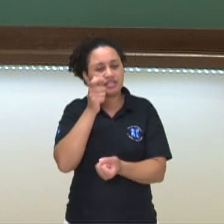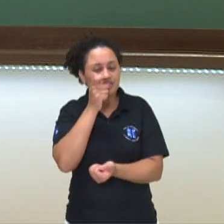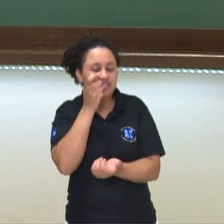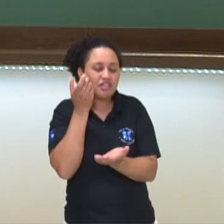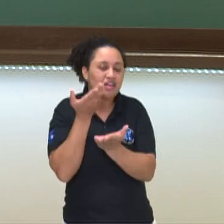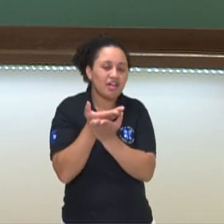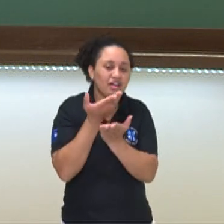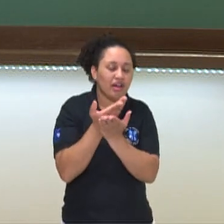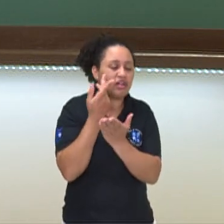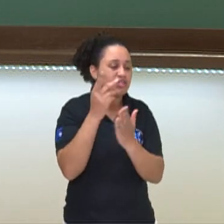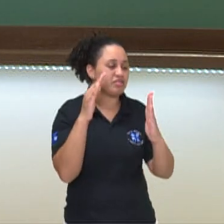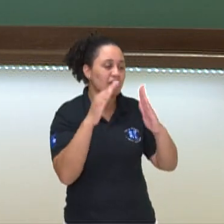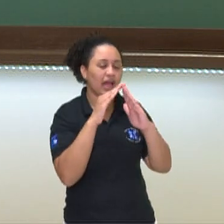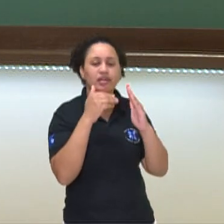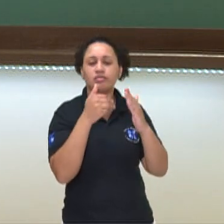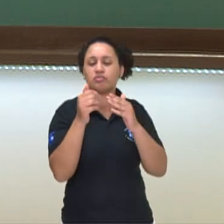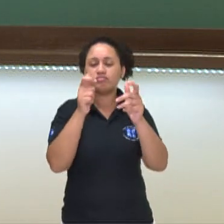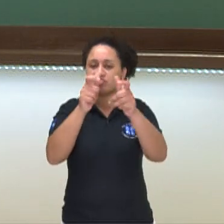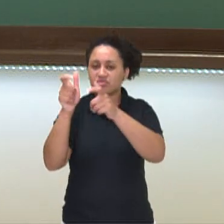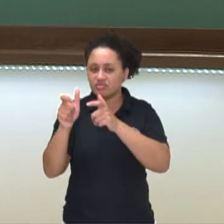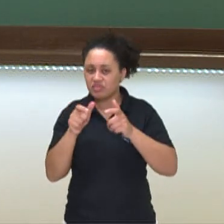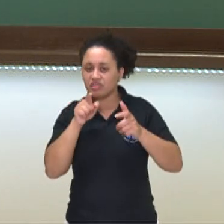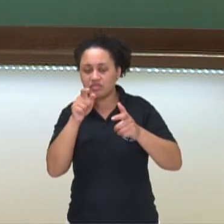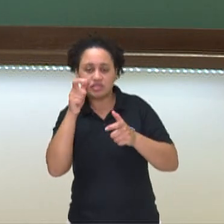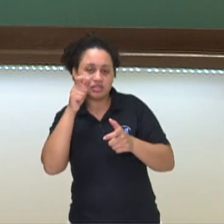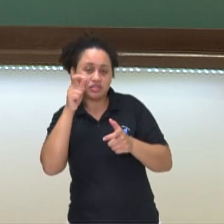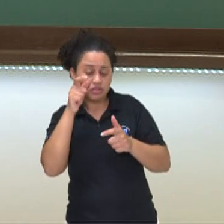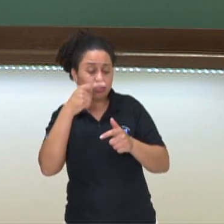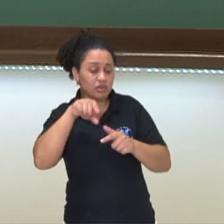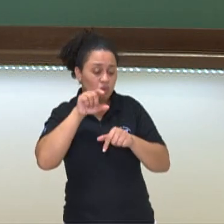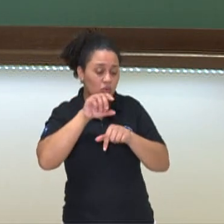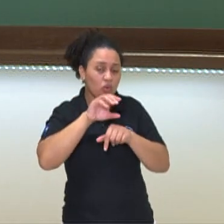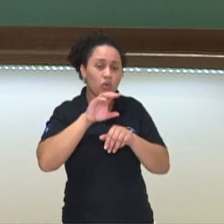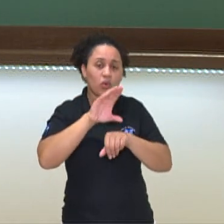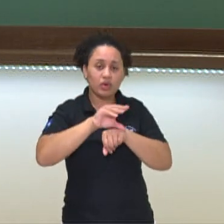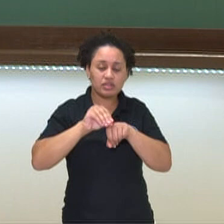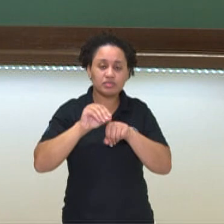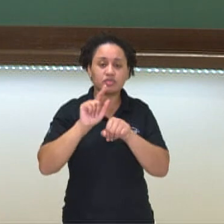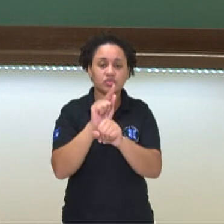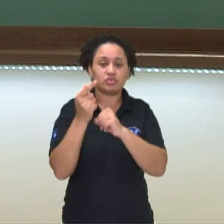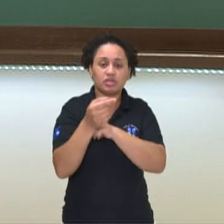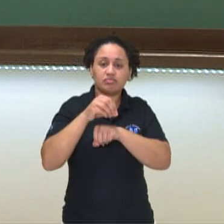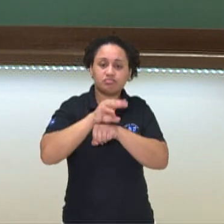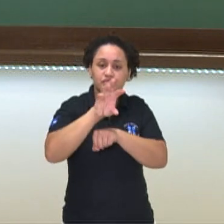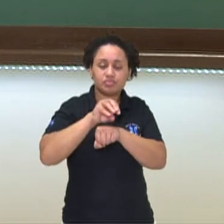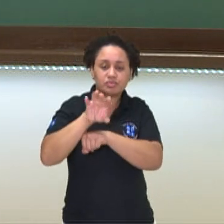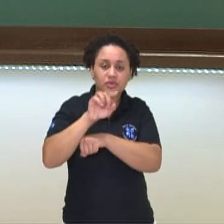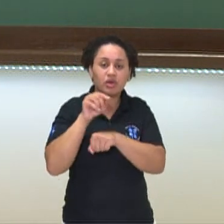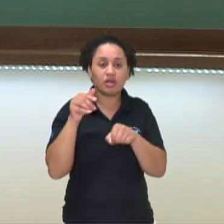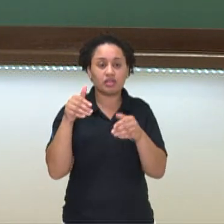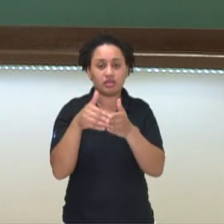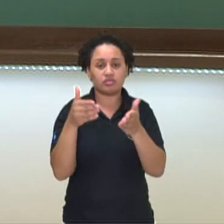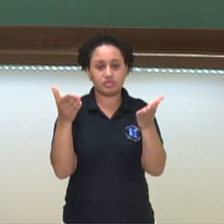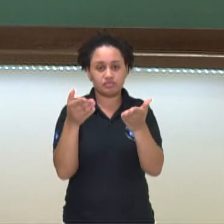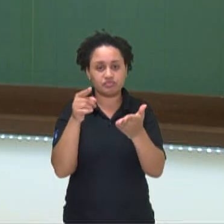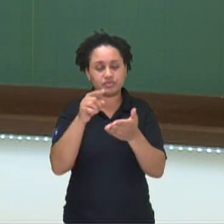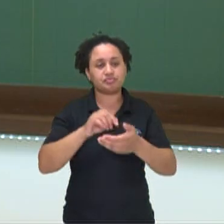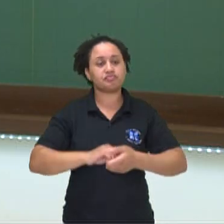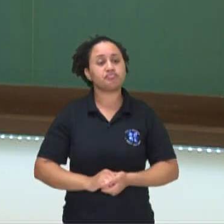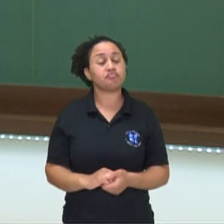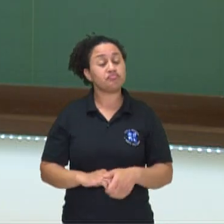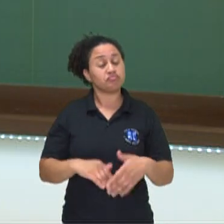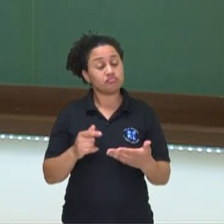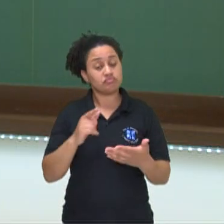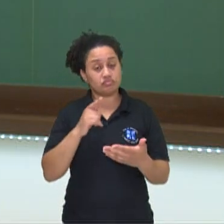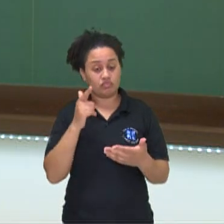quer que você esteja, para que possamos levar um pouquinho do conhecimento da geografia até aonde quer que você esteja. Para esse